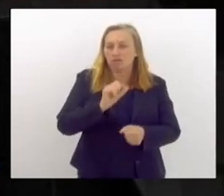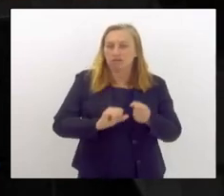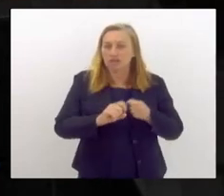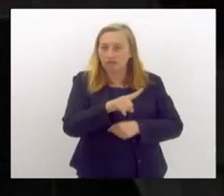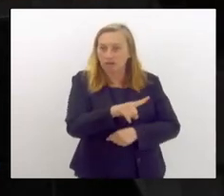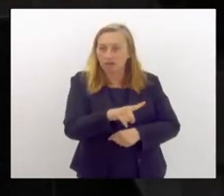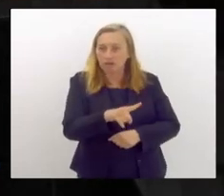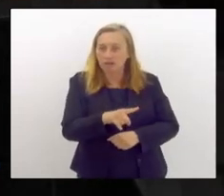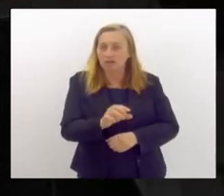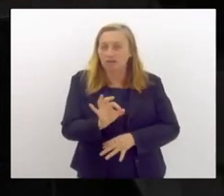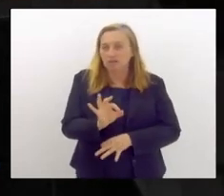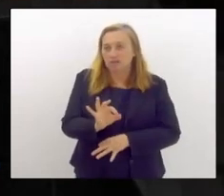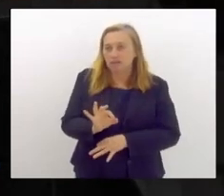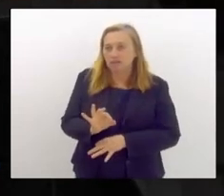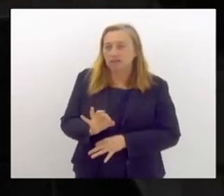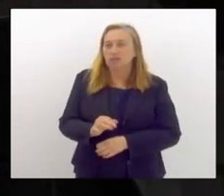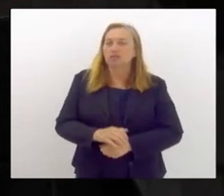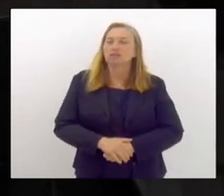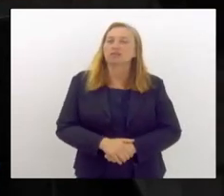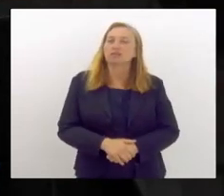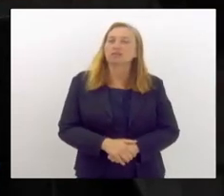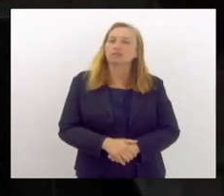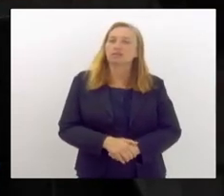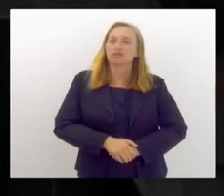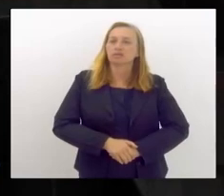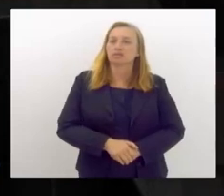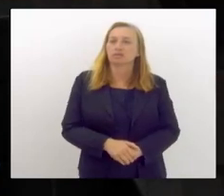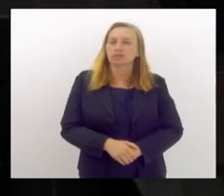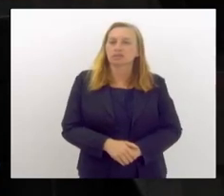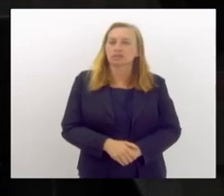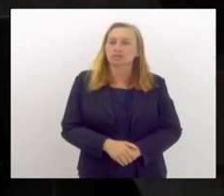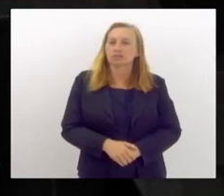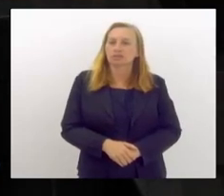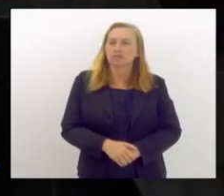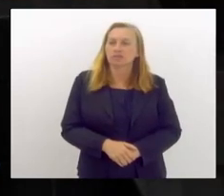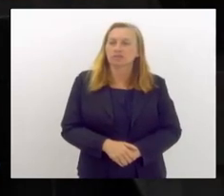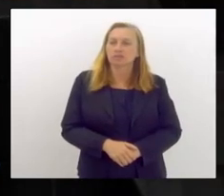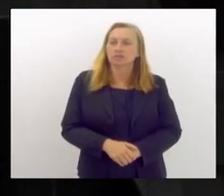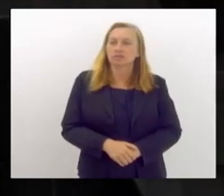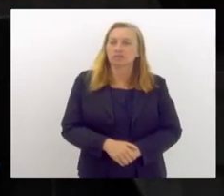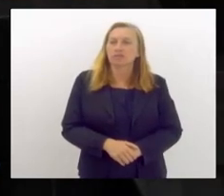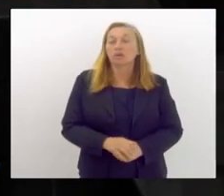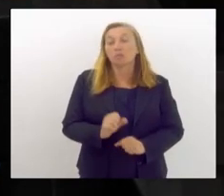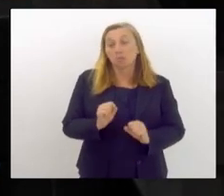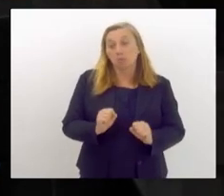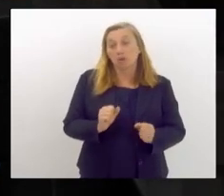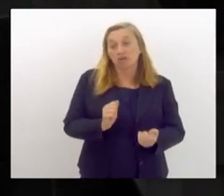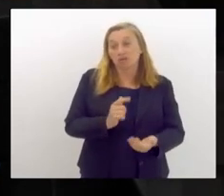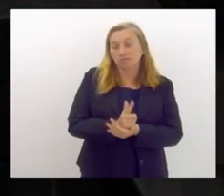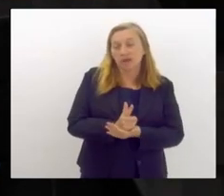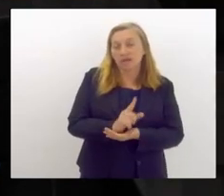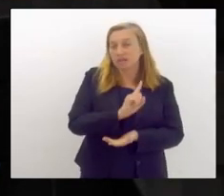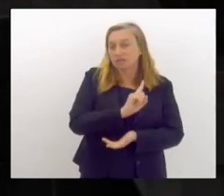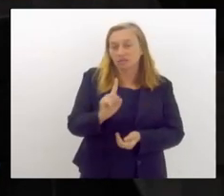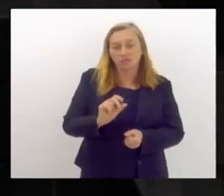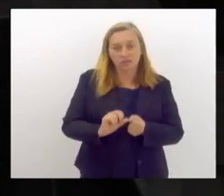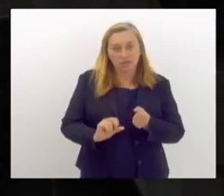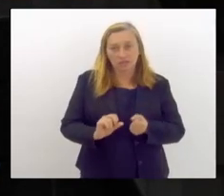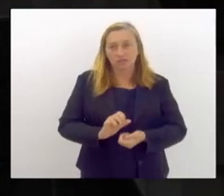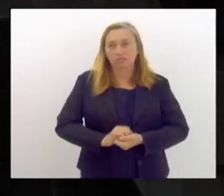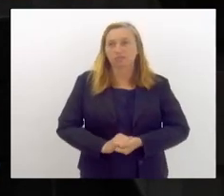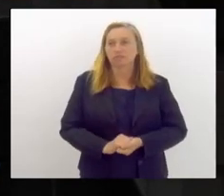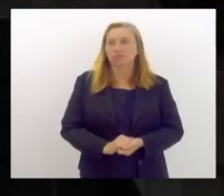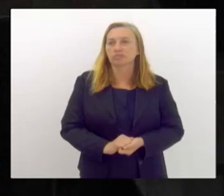possivelmente deveriam ser auditadas, porque podem ter sido pagas e não feitas.